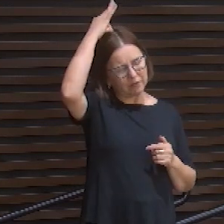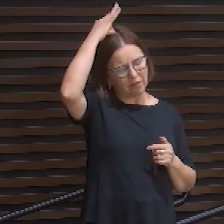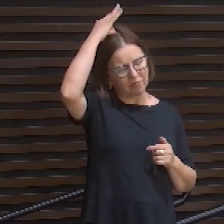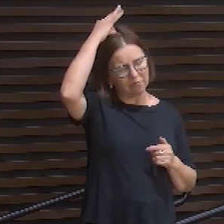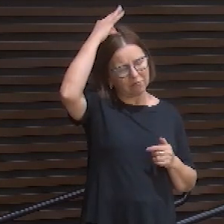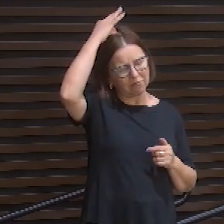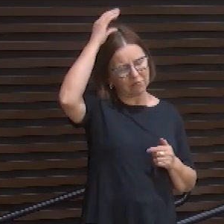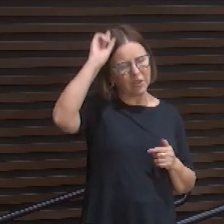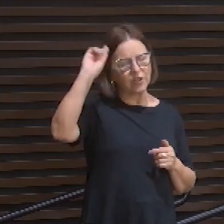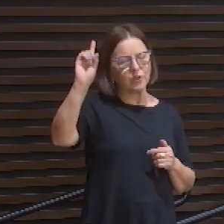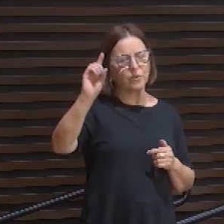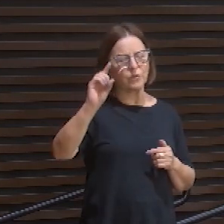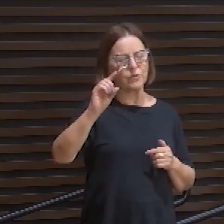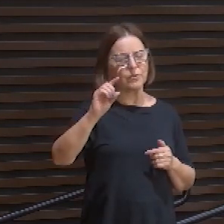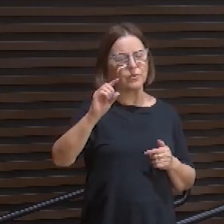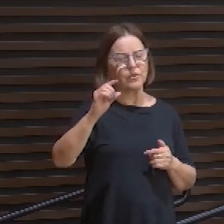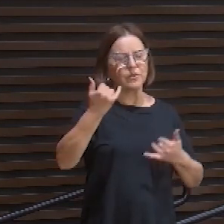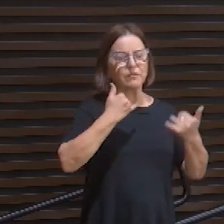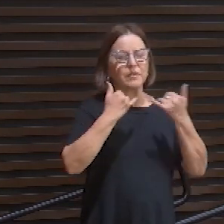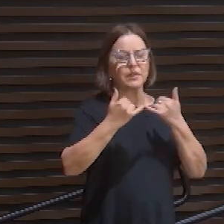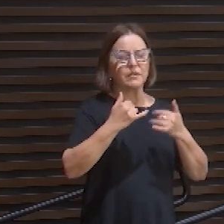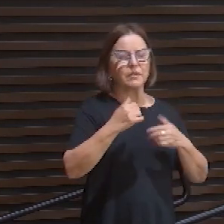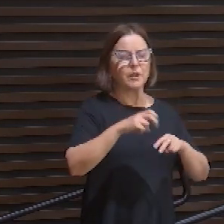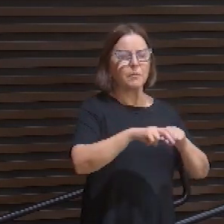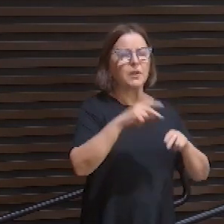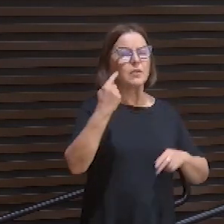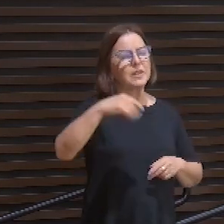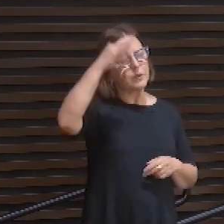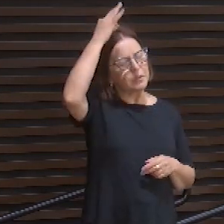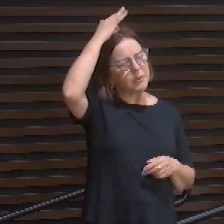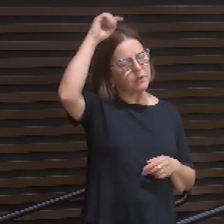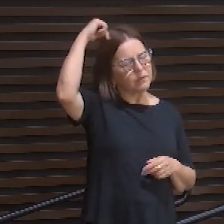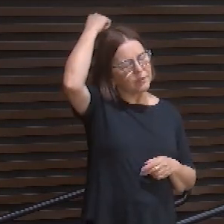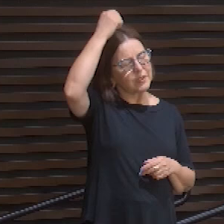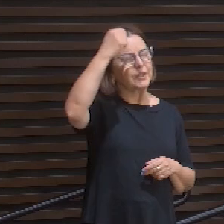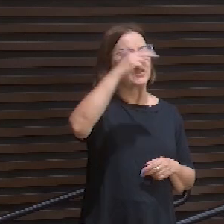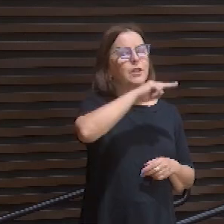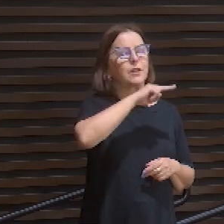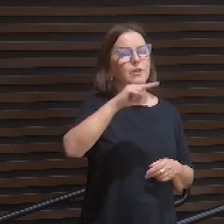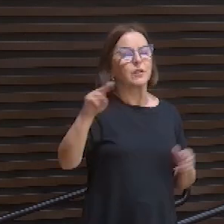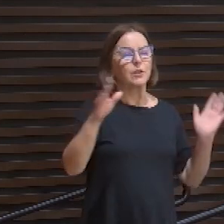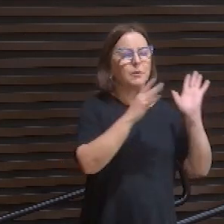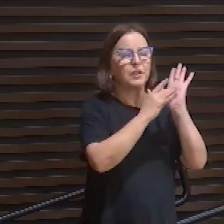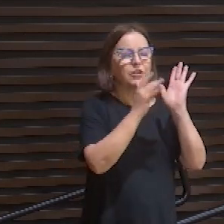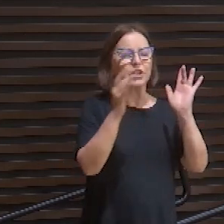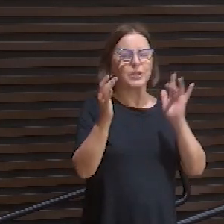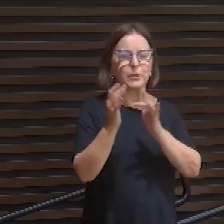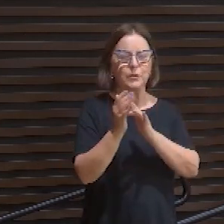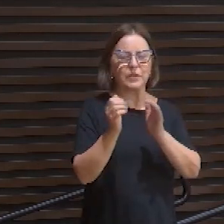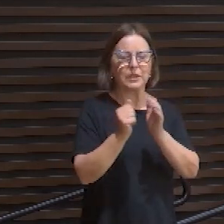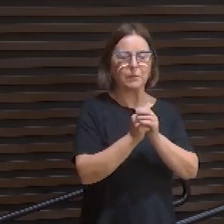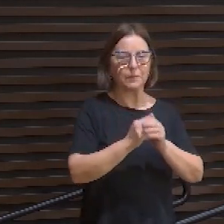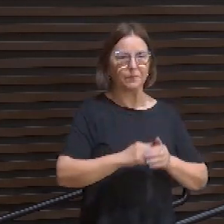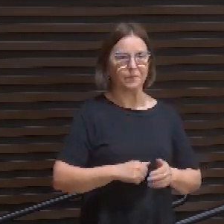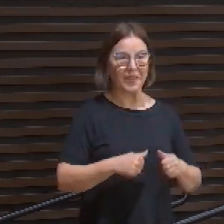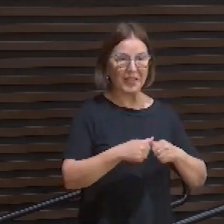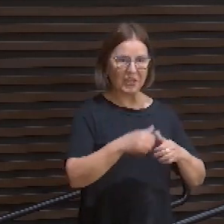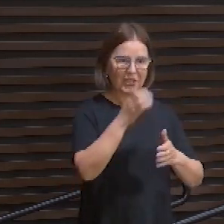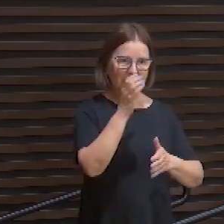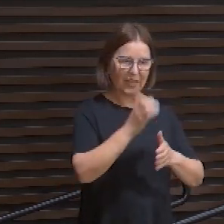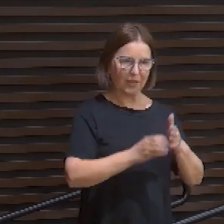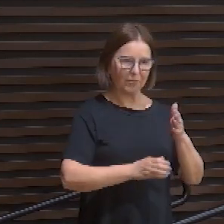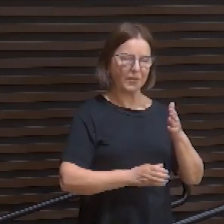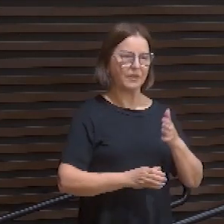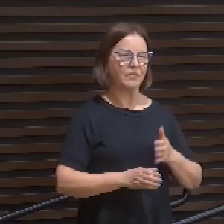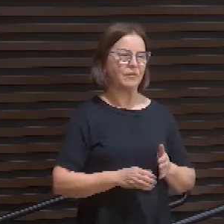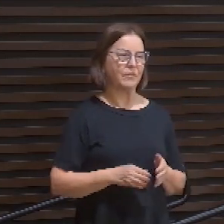nós pelo Teu Espírito, em nome de Jesus. Amém. Este capítulo, meus irmãos, ele